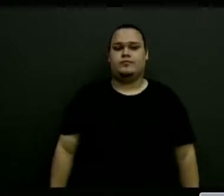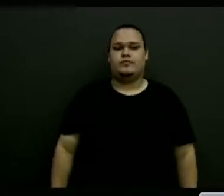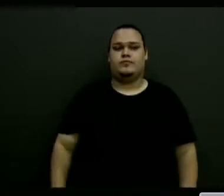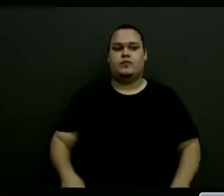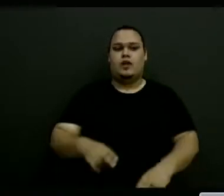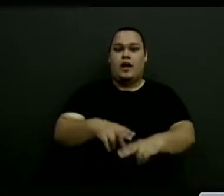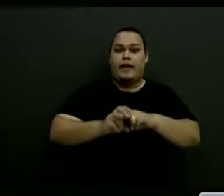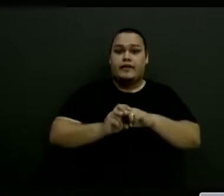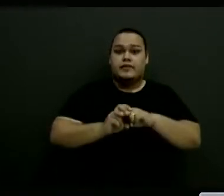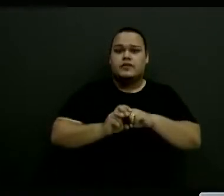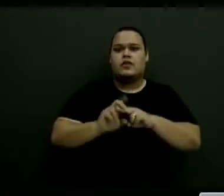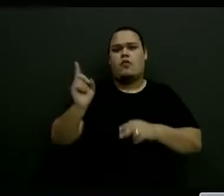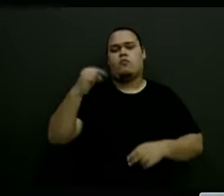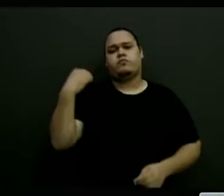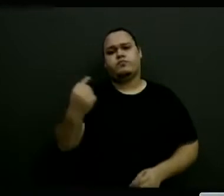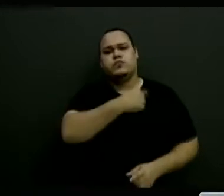poder,